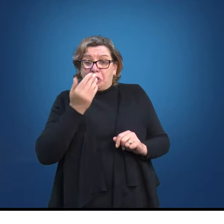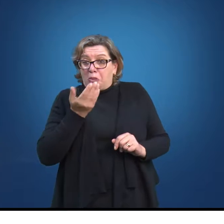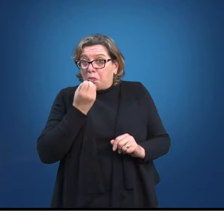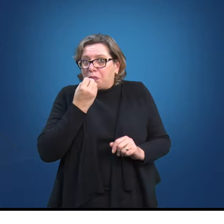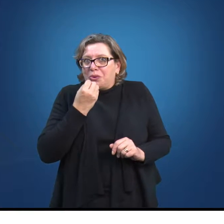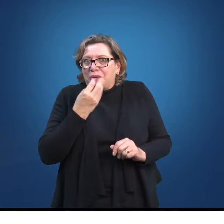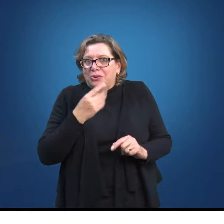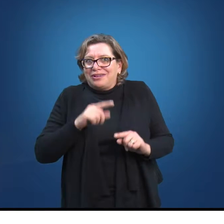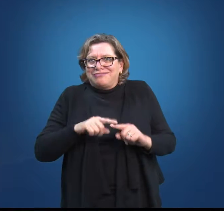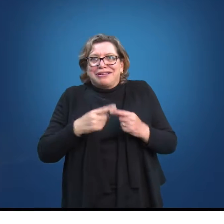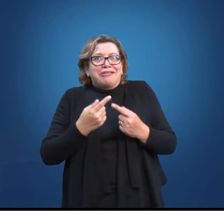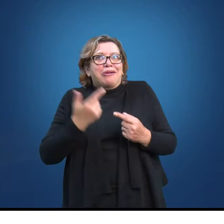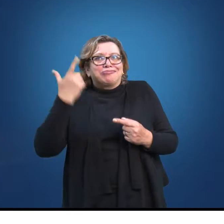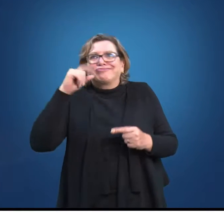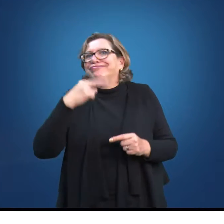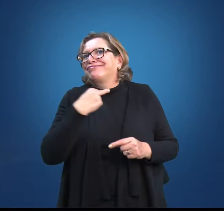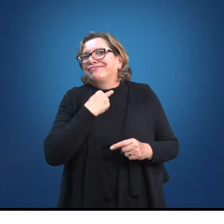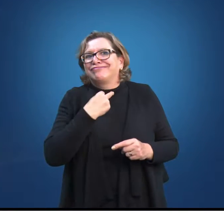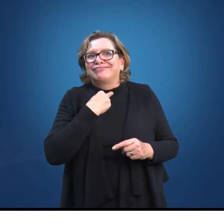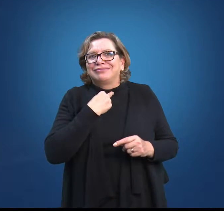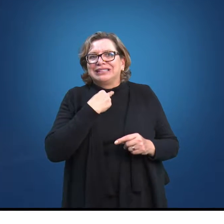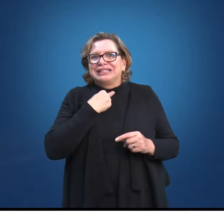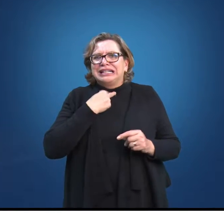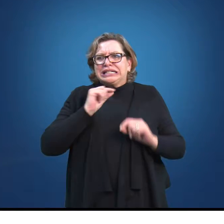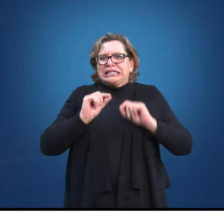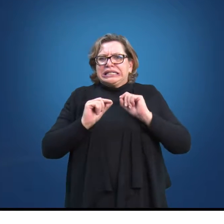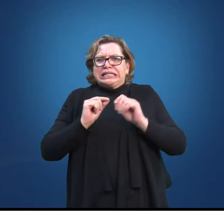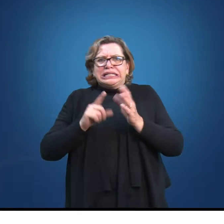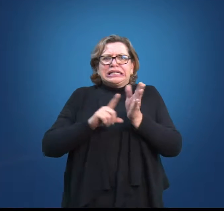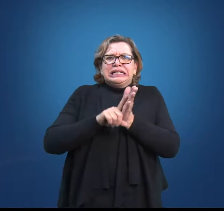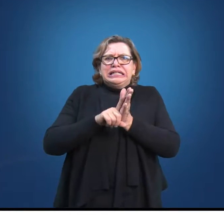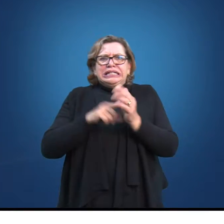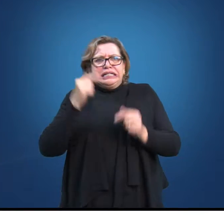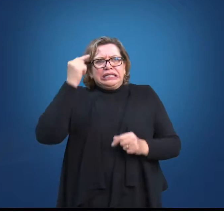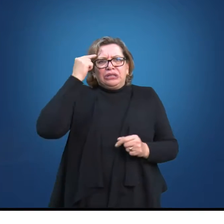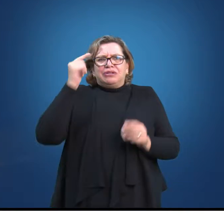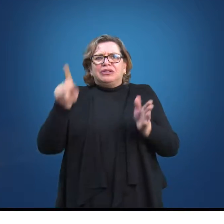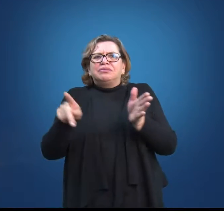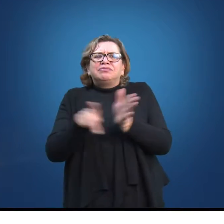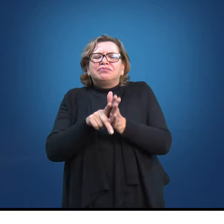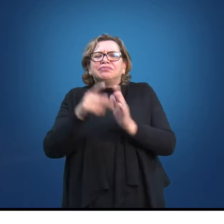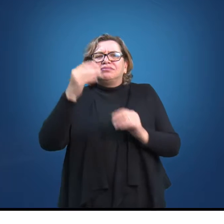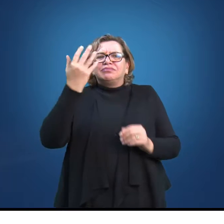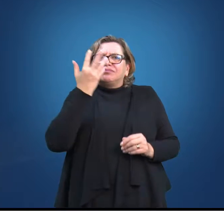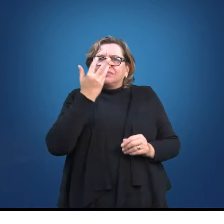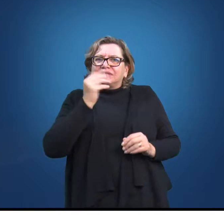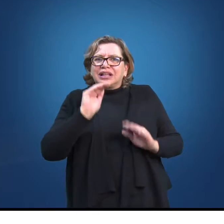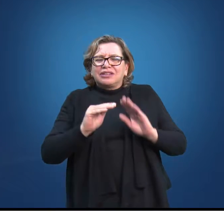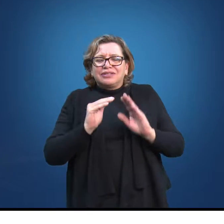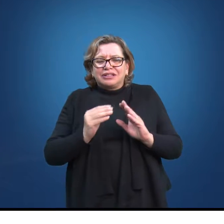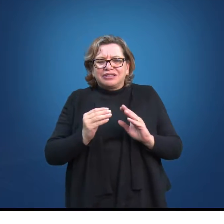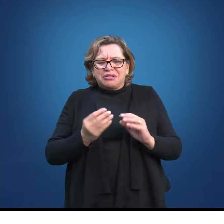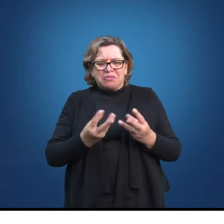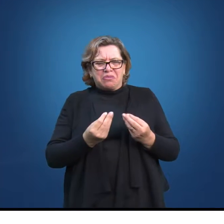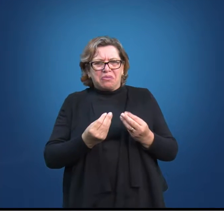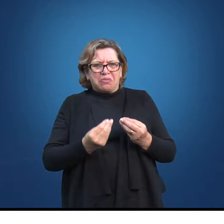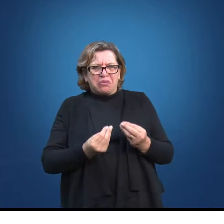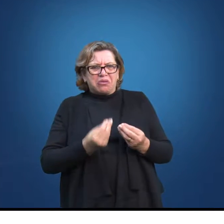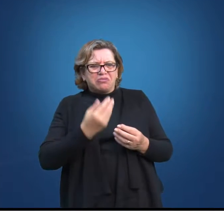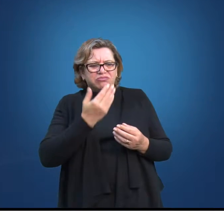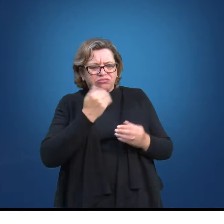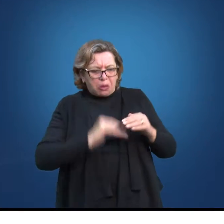comida, mas não tem repetição. Então, isso ia surgindo alguns questionamentos com as crianças. Outras vezes, sobrava muita